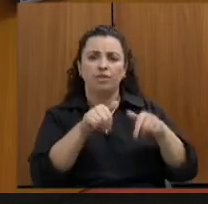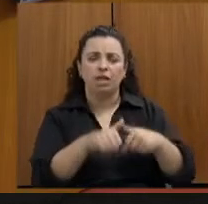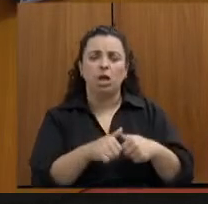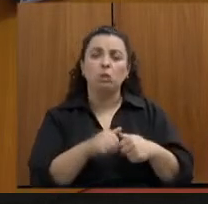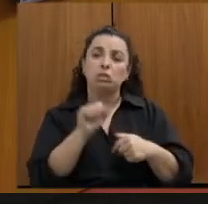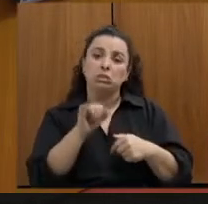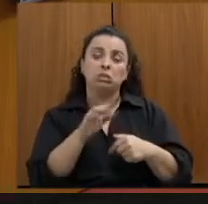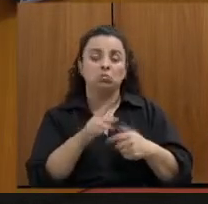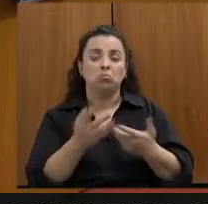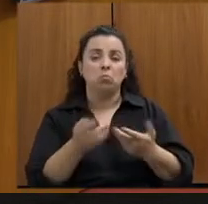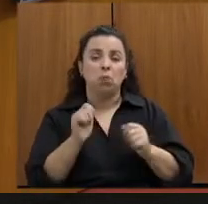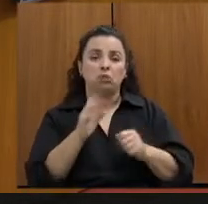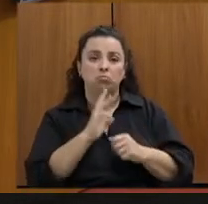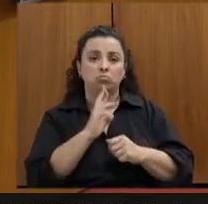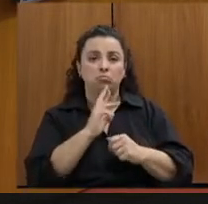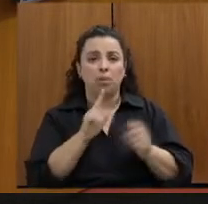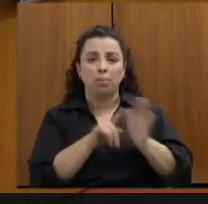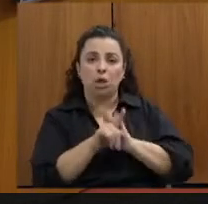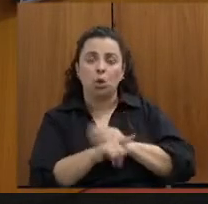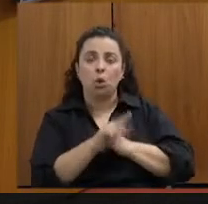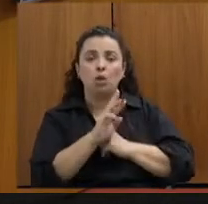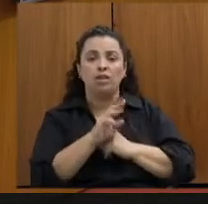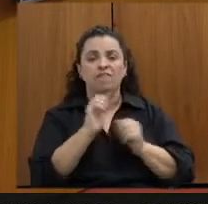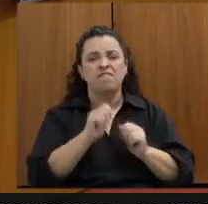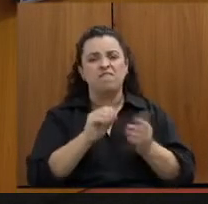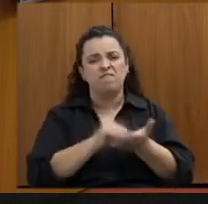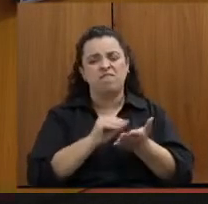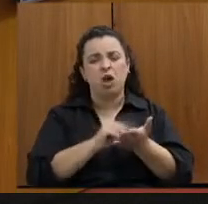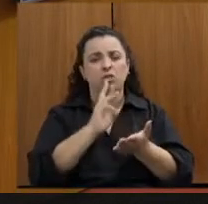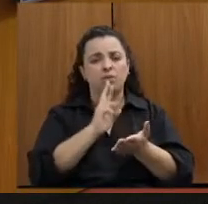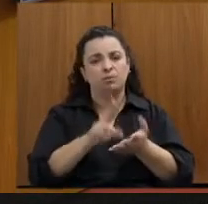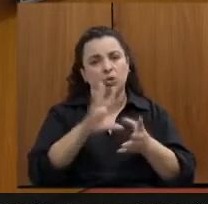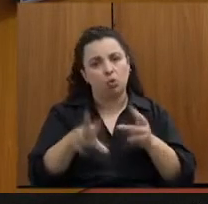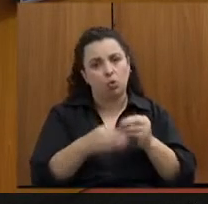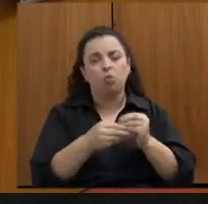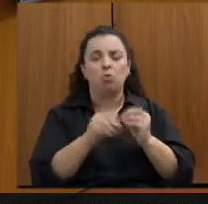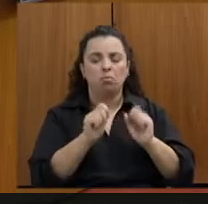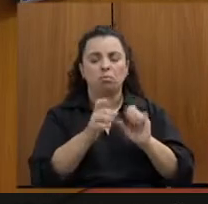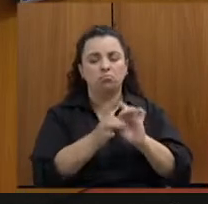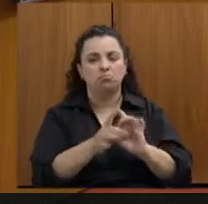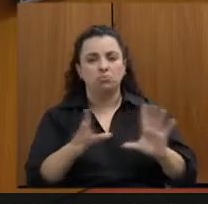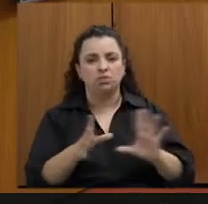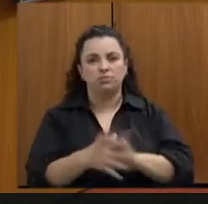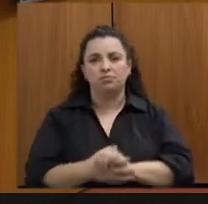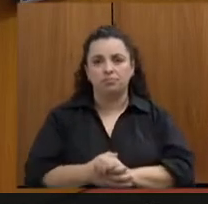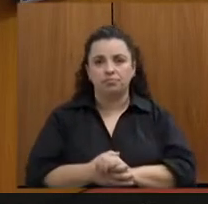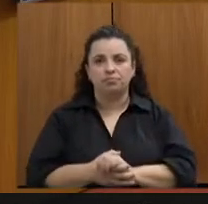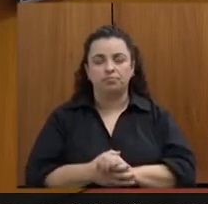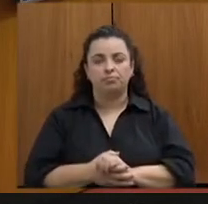alguma pergunta que surgiu, né, no decorrer aqui dos requerimentos.